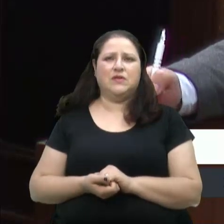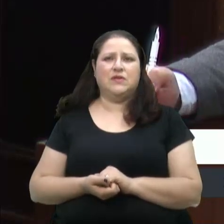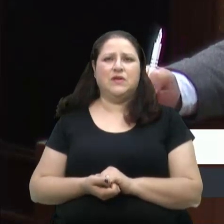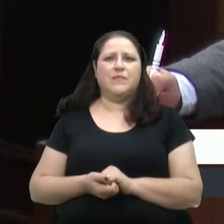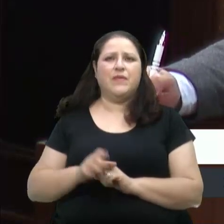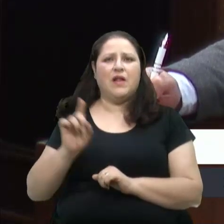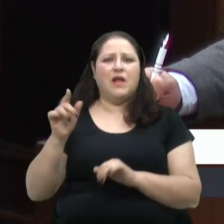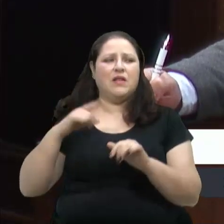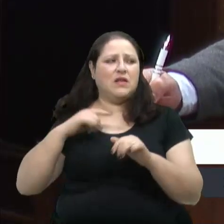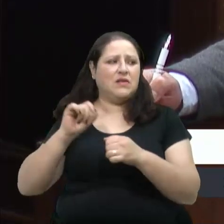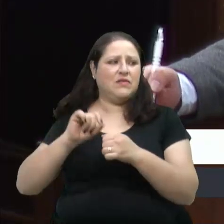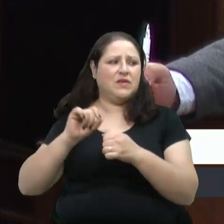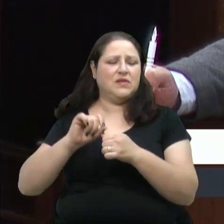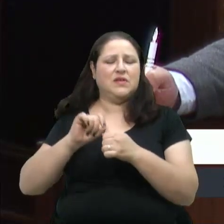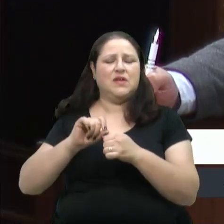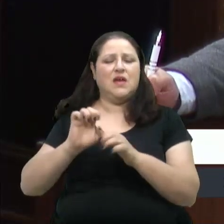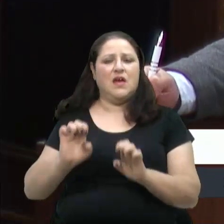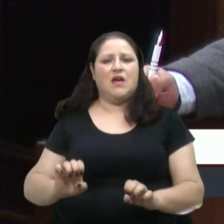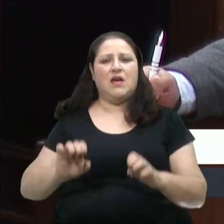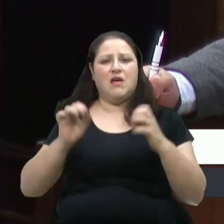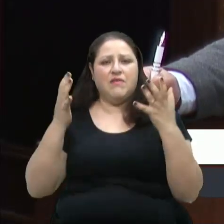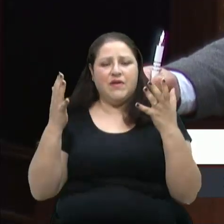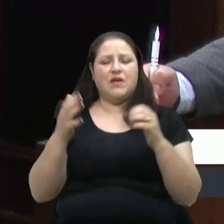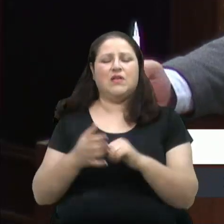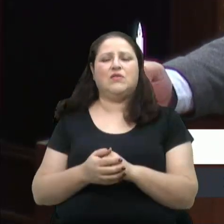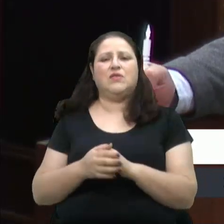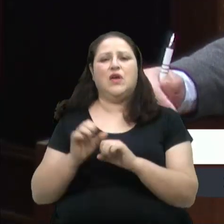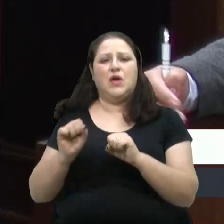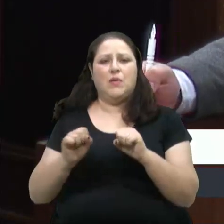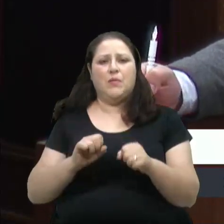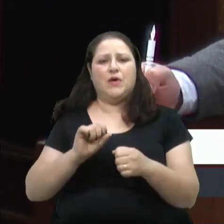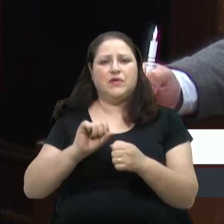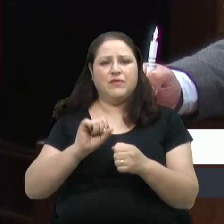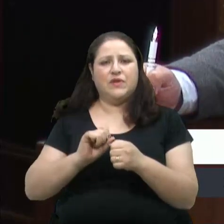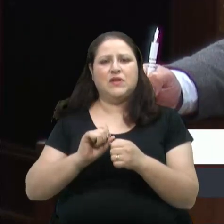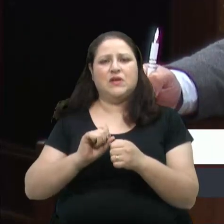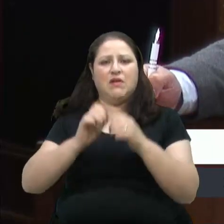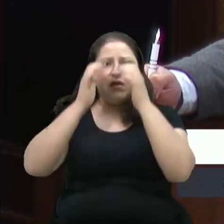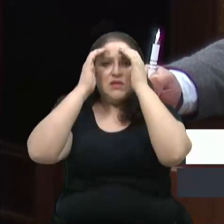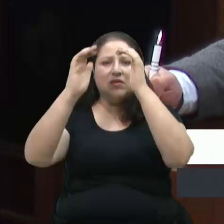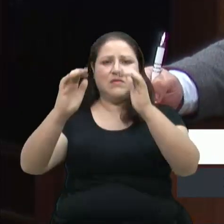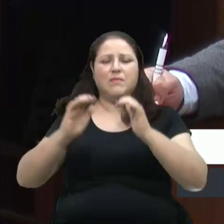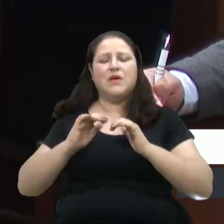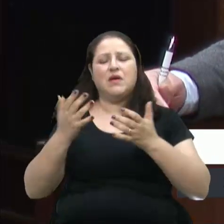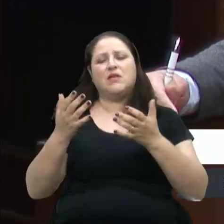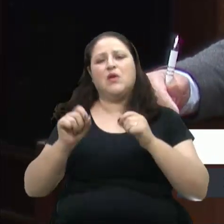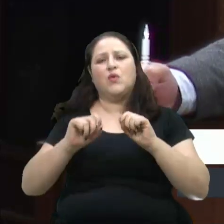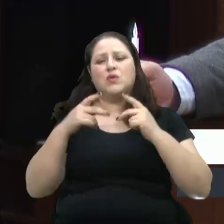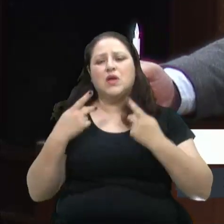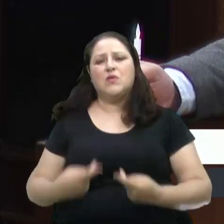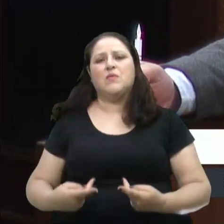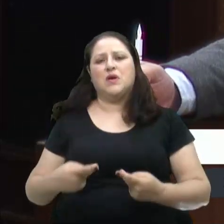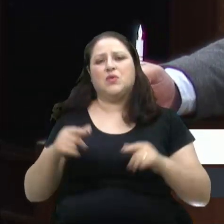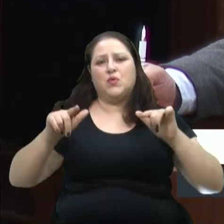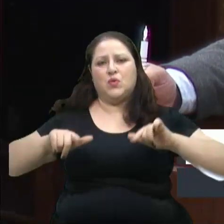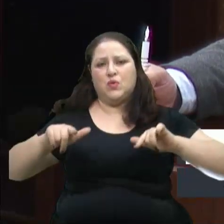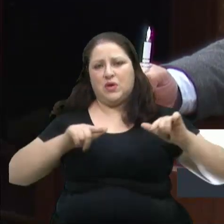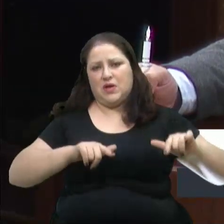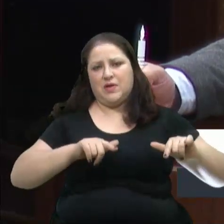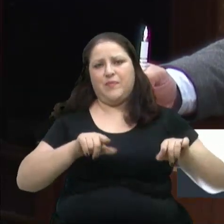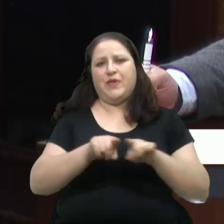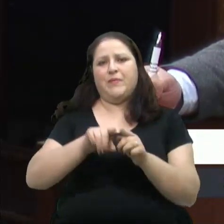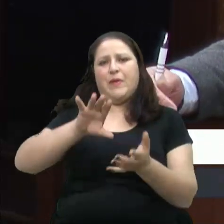eventos né eventos que possam fazer humanizar um pouquinho mais aquela região os muros ali